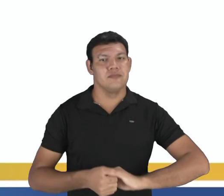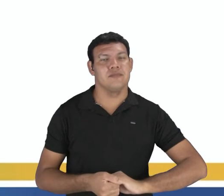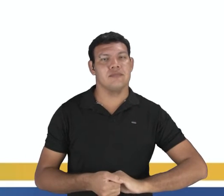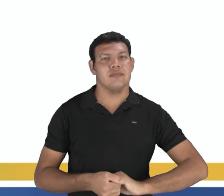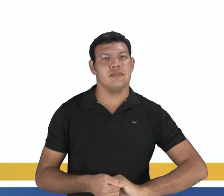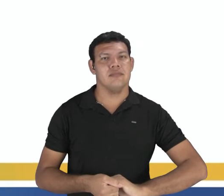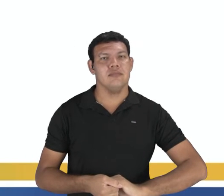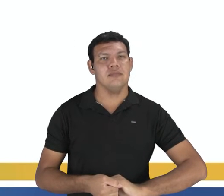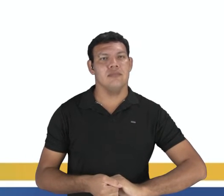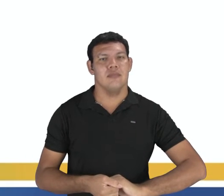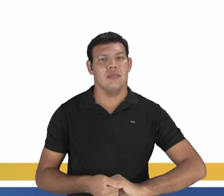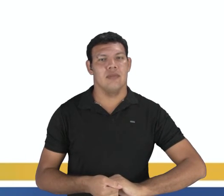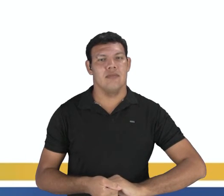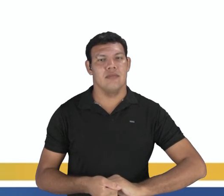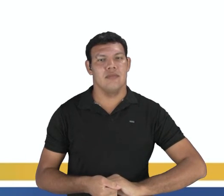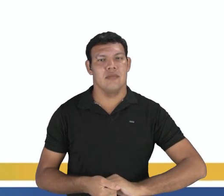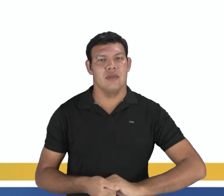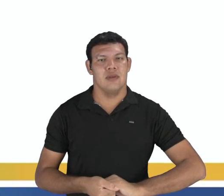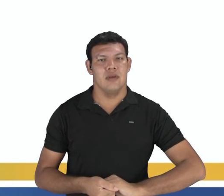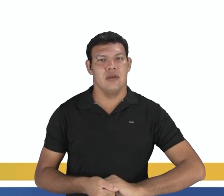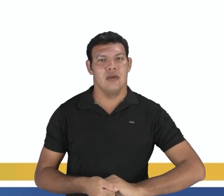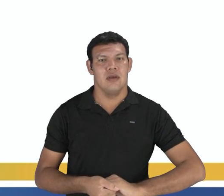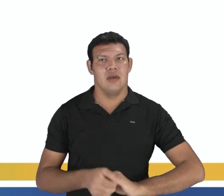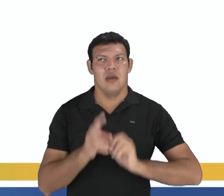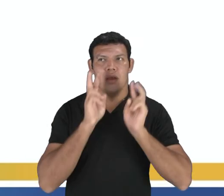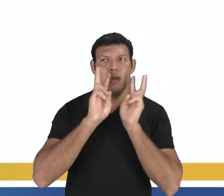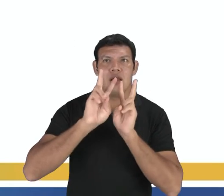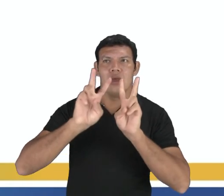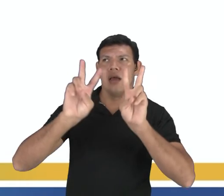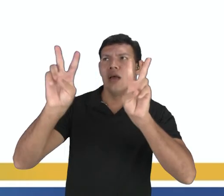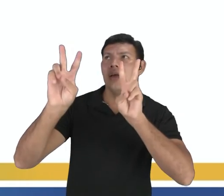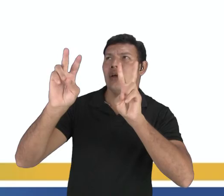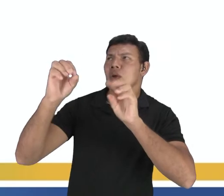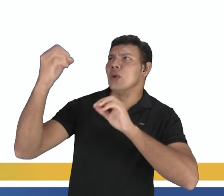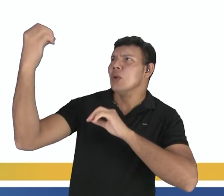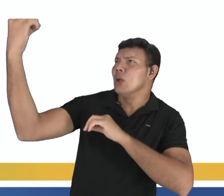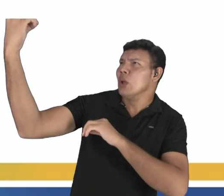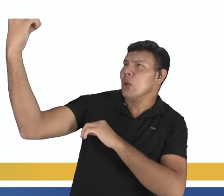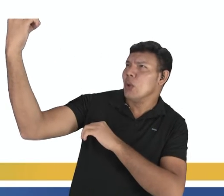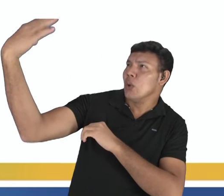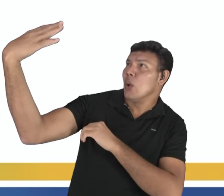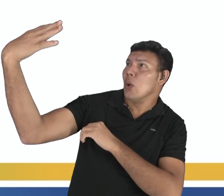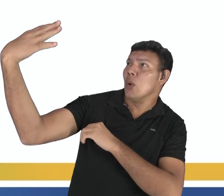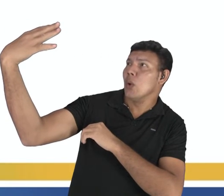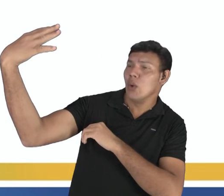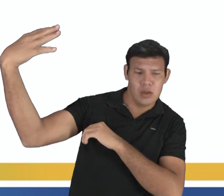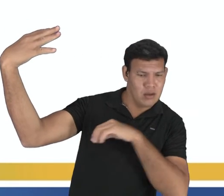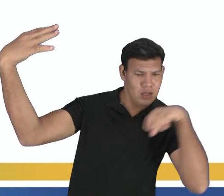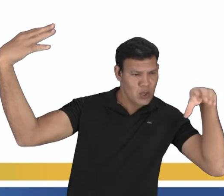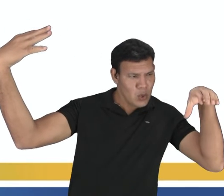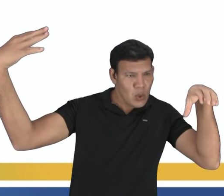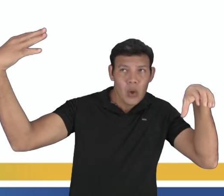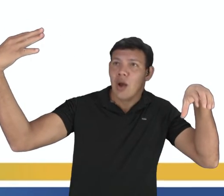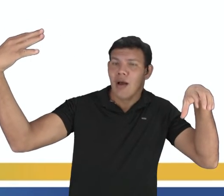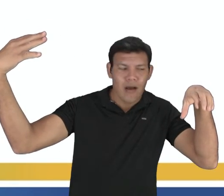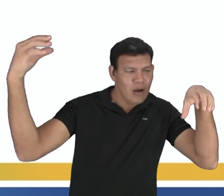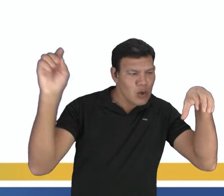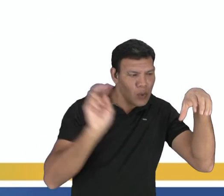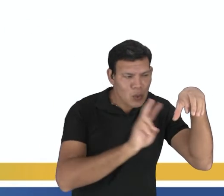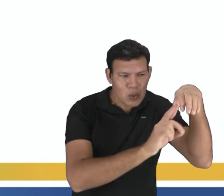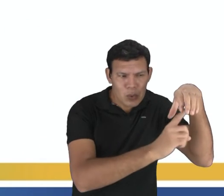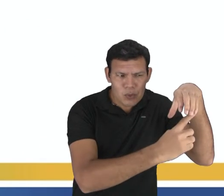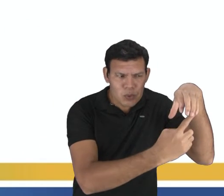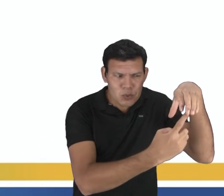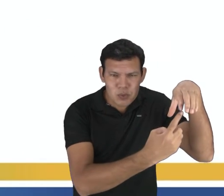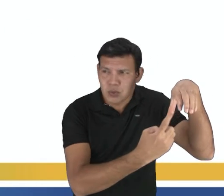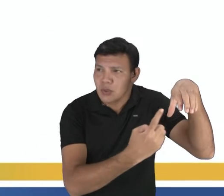come from outside Case ela vê uma luz brilhando vindo do lado de fora da caverna é